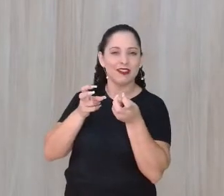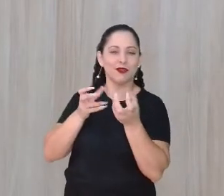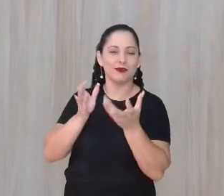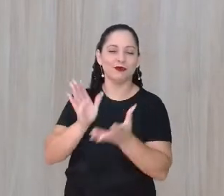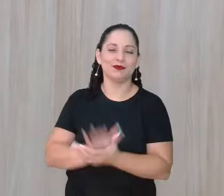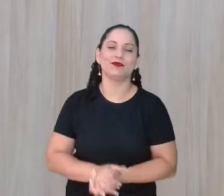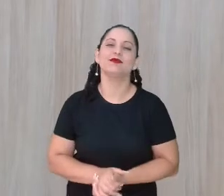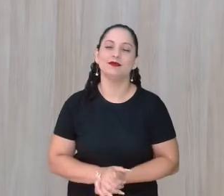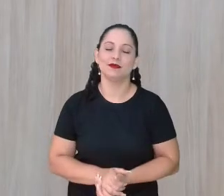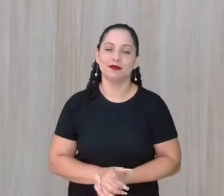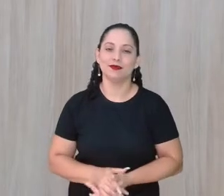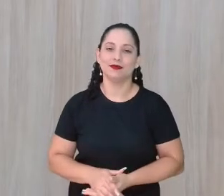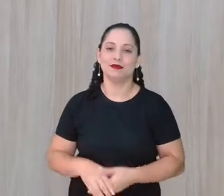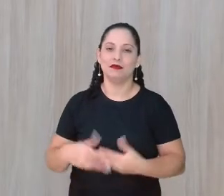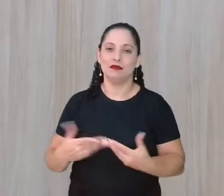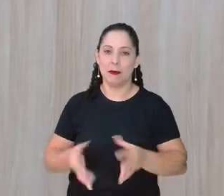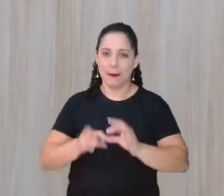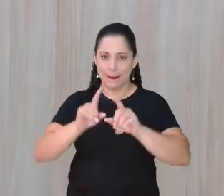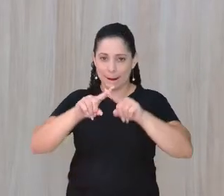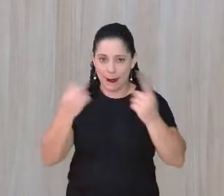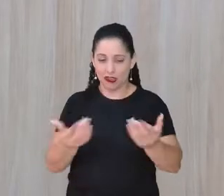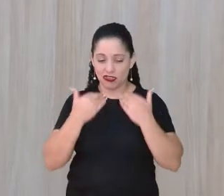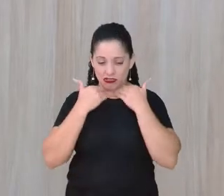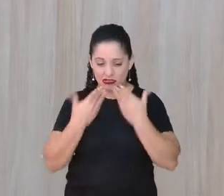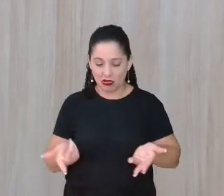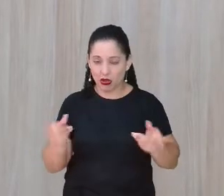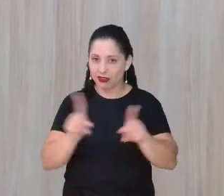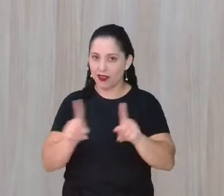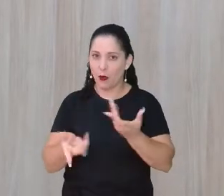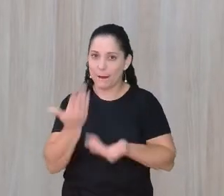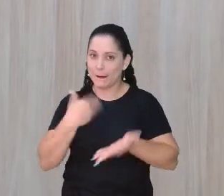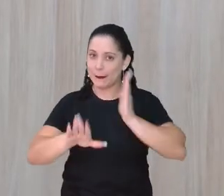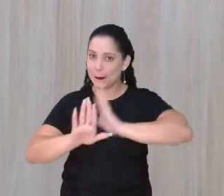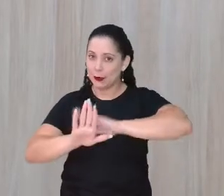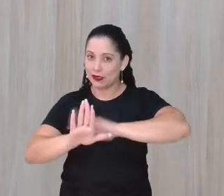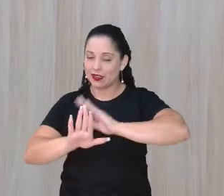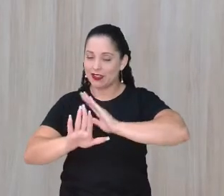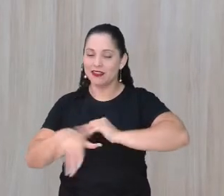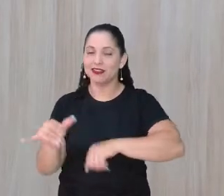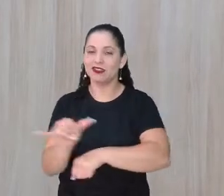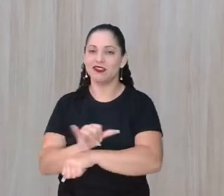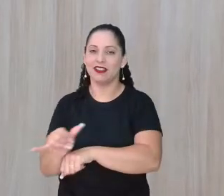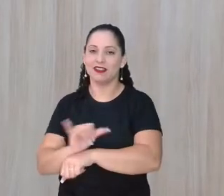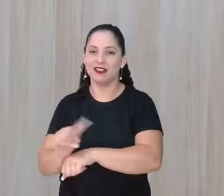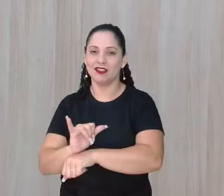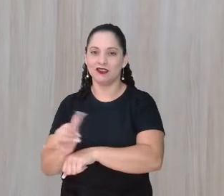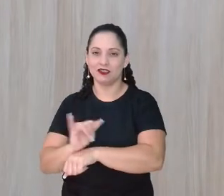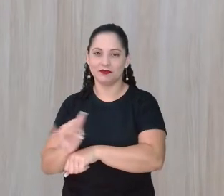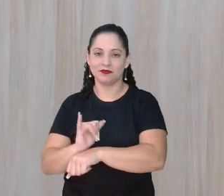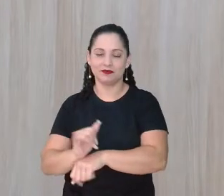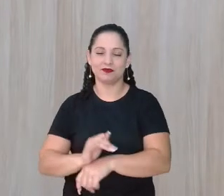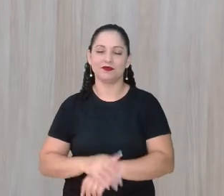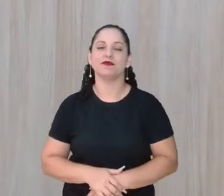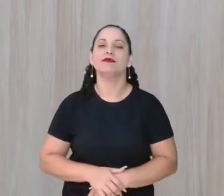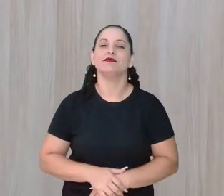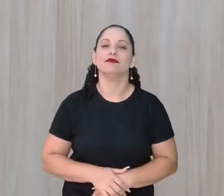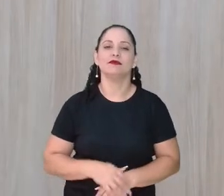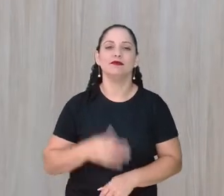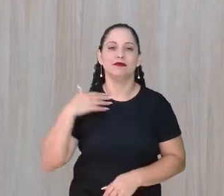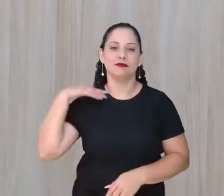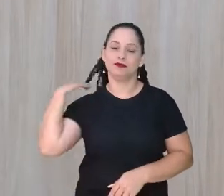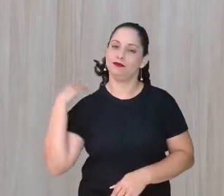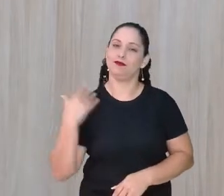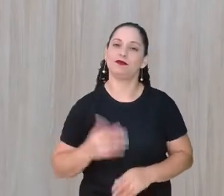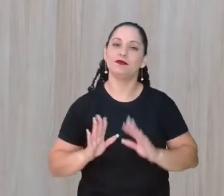chegou, né? De uma forma aleatória. Tinha uma estratégia ali, e ali, no momento onde os